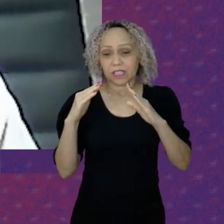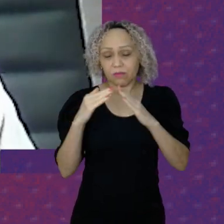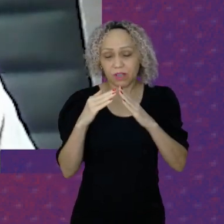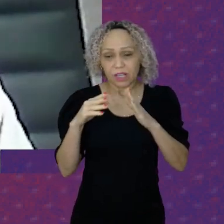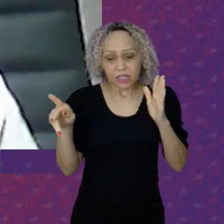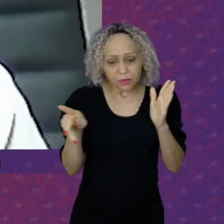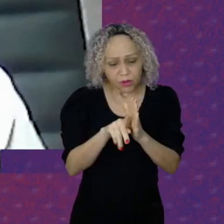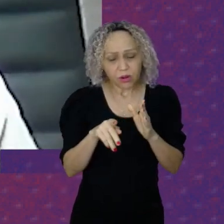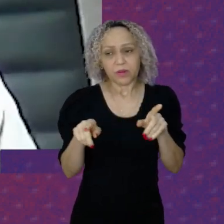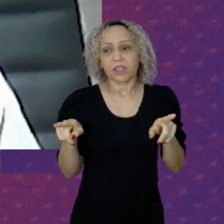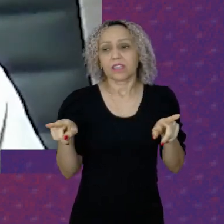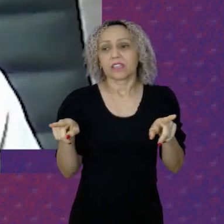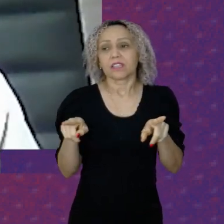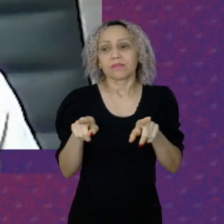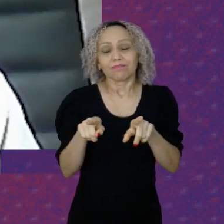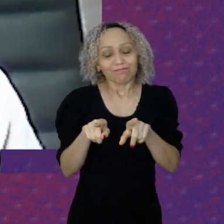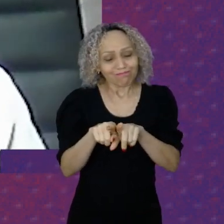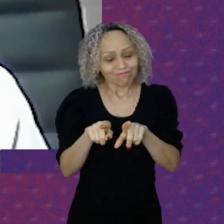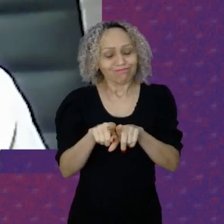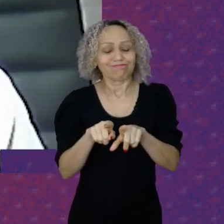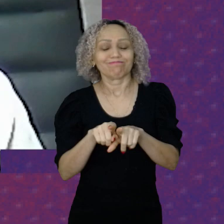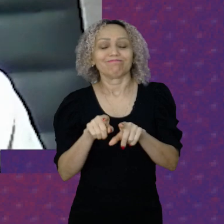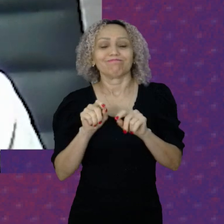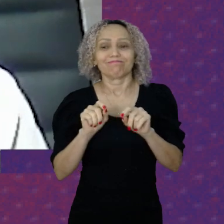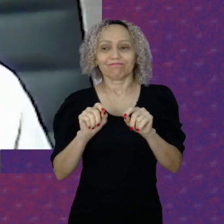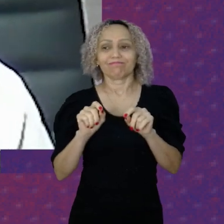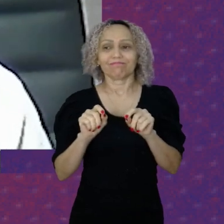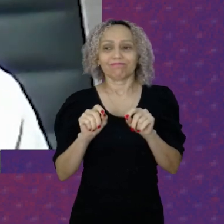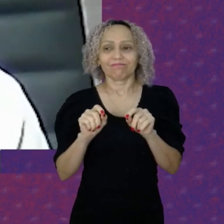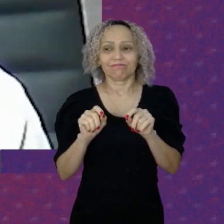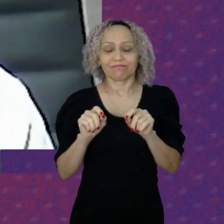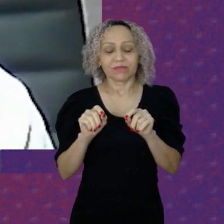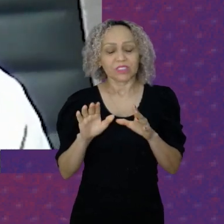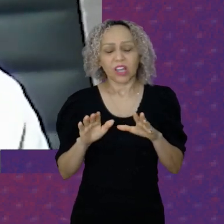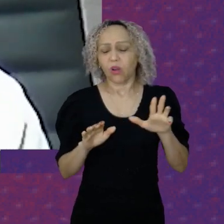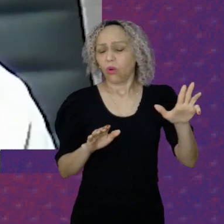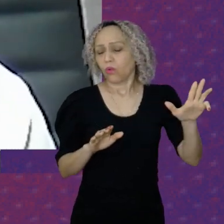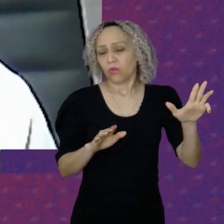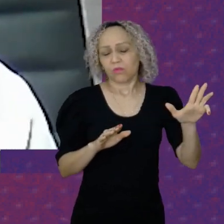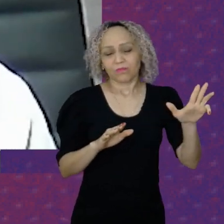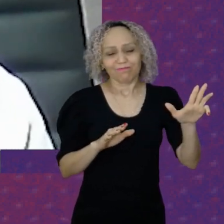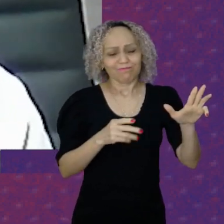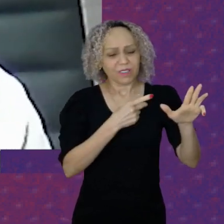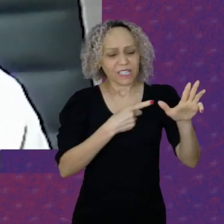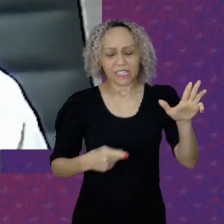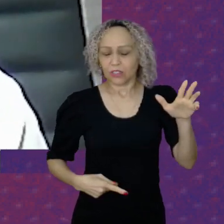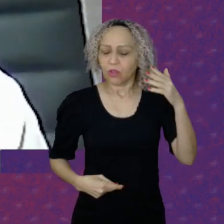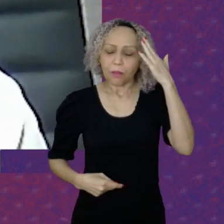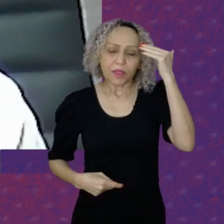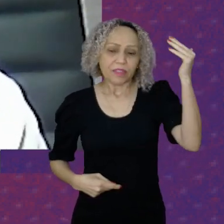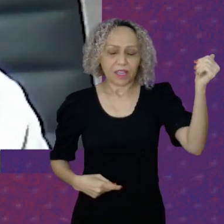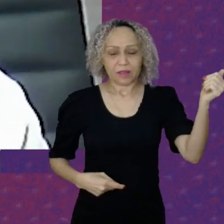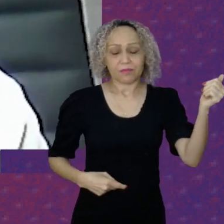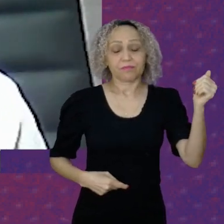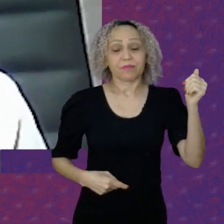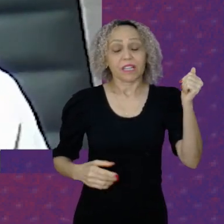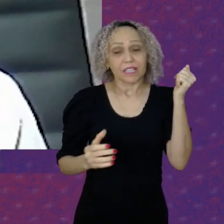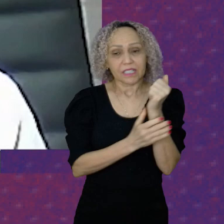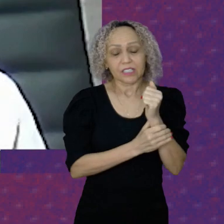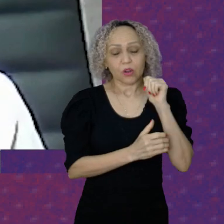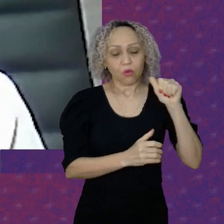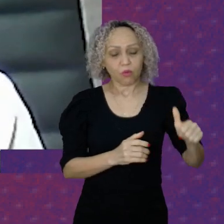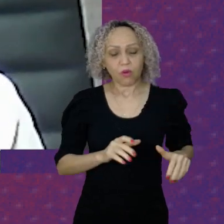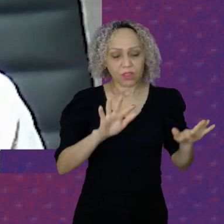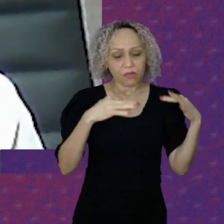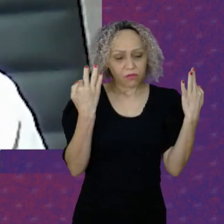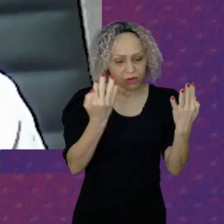desse bambá, né? Então, foi muito sábia essa posição do presidente Lula de garantir o Bolsa Família em nome da mulher, prioritariamente, e